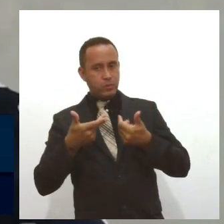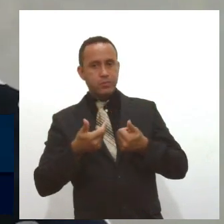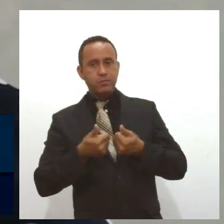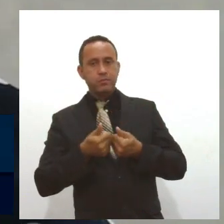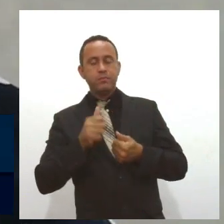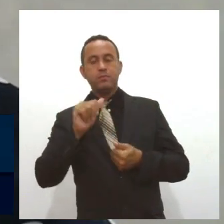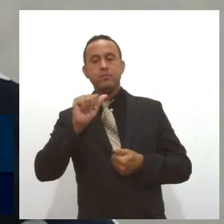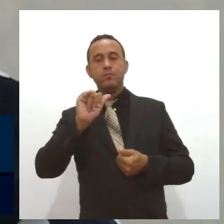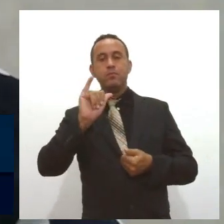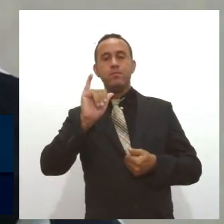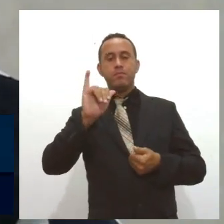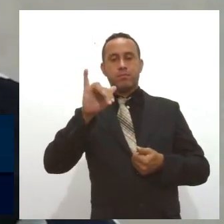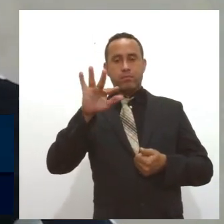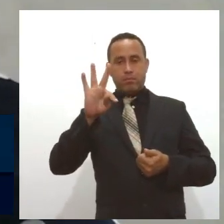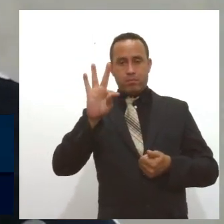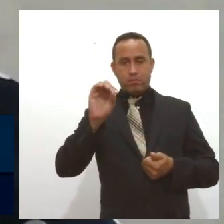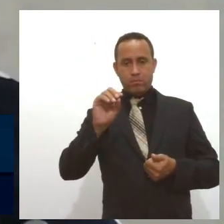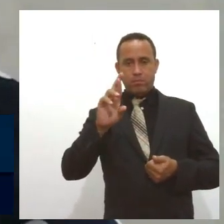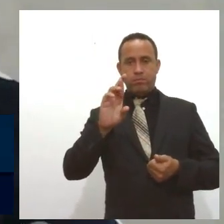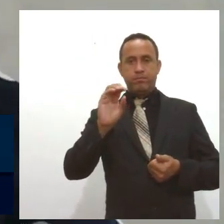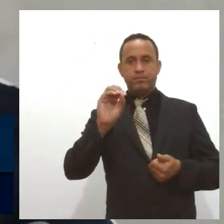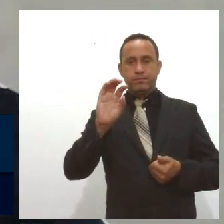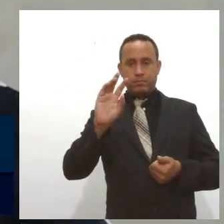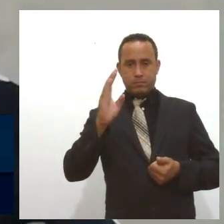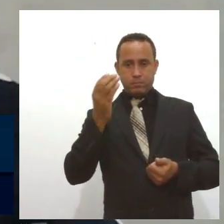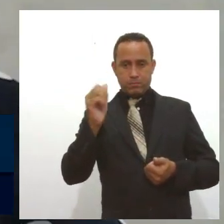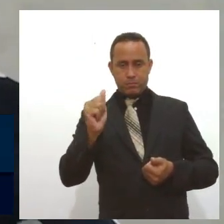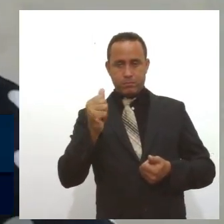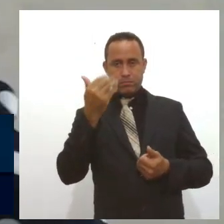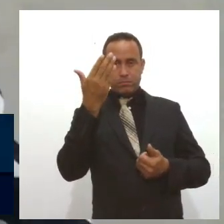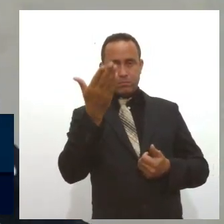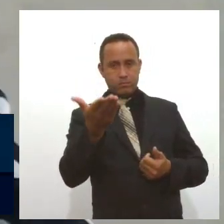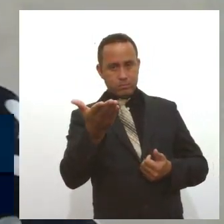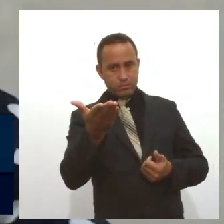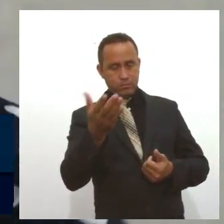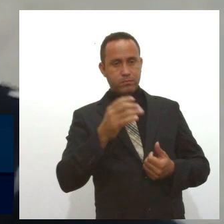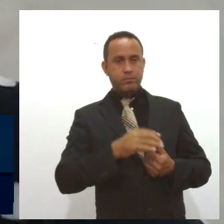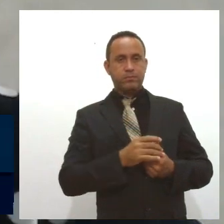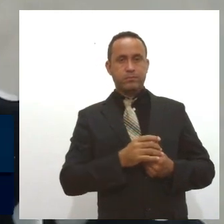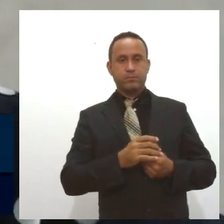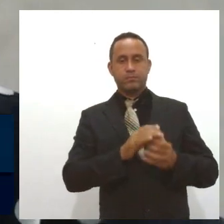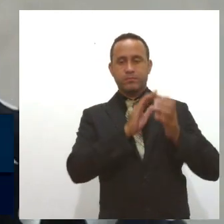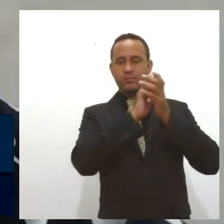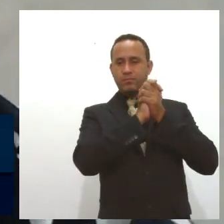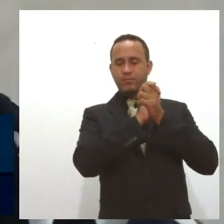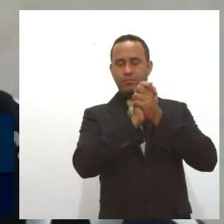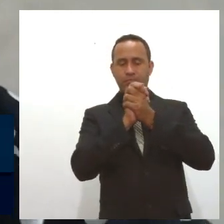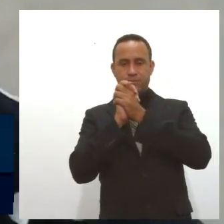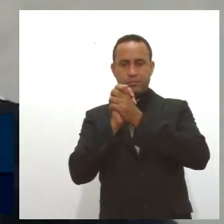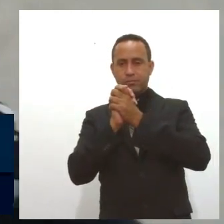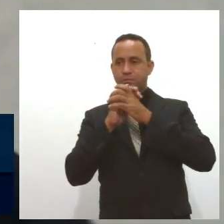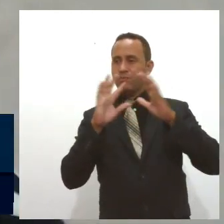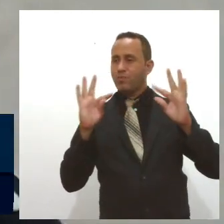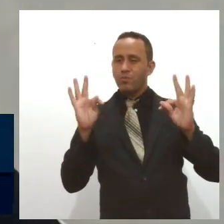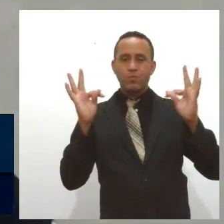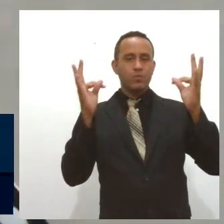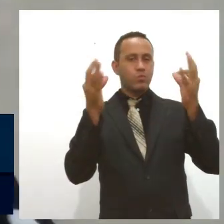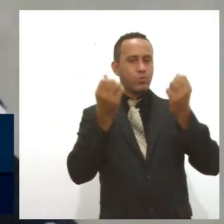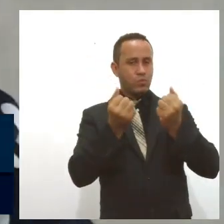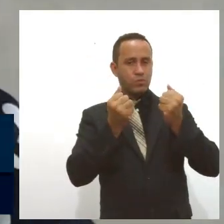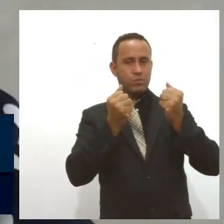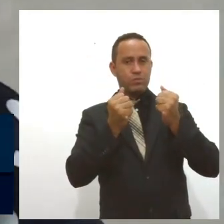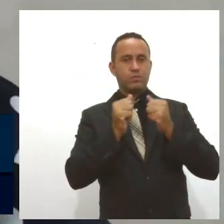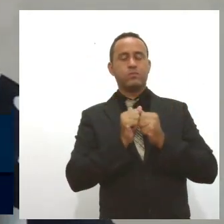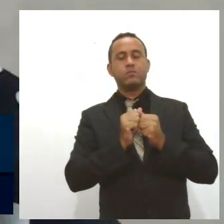Ailton Rocha. Vossa Senhoria, e aí eu estendo esses cumprimentos a todos os